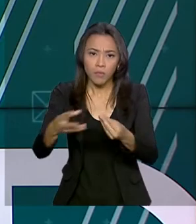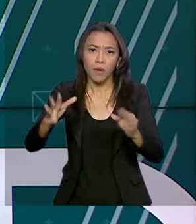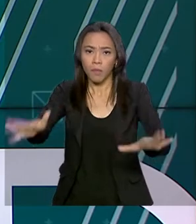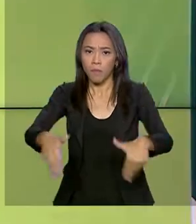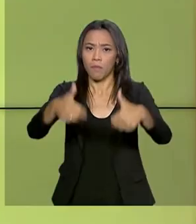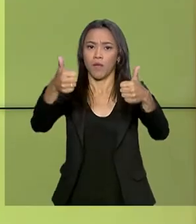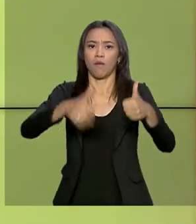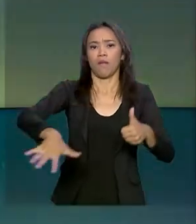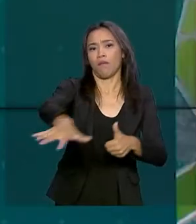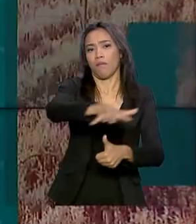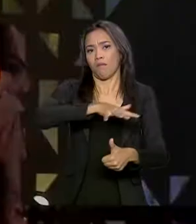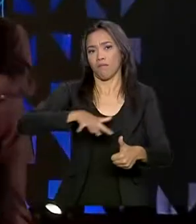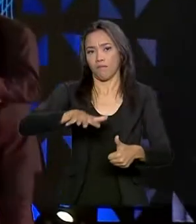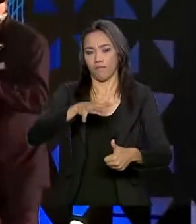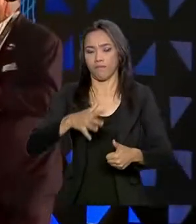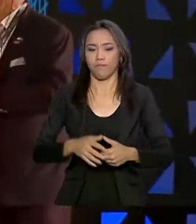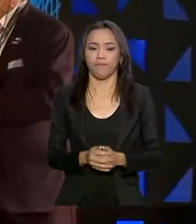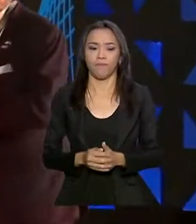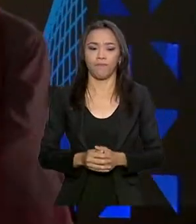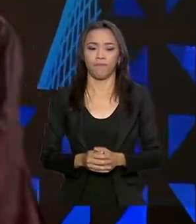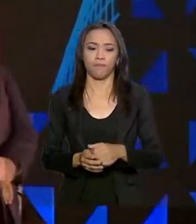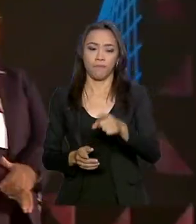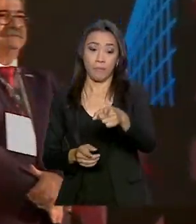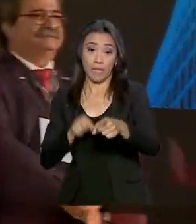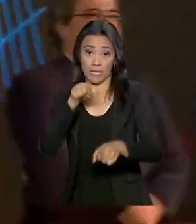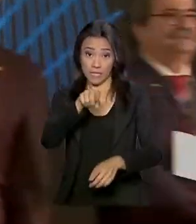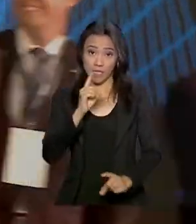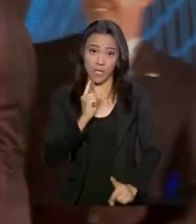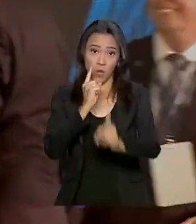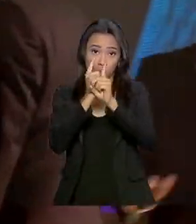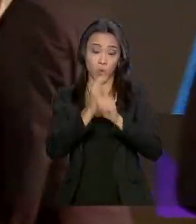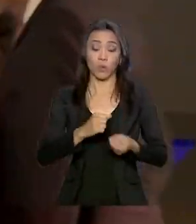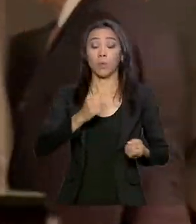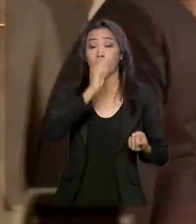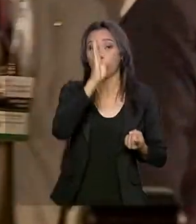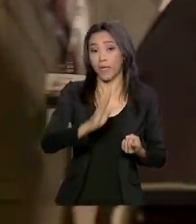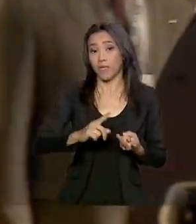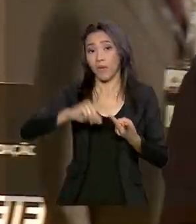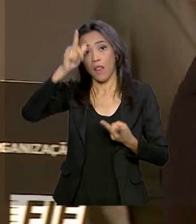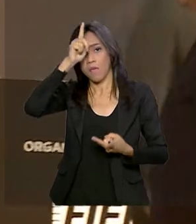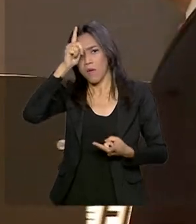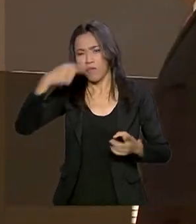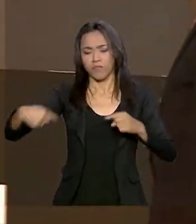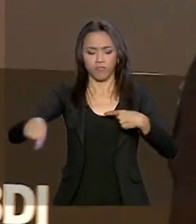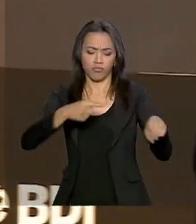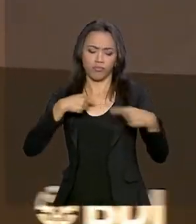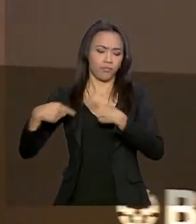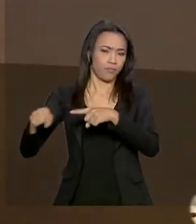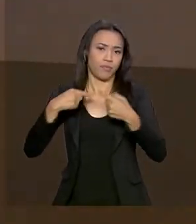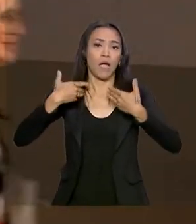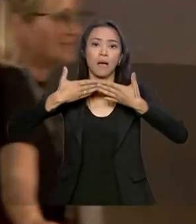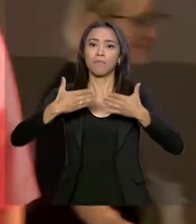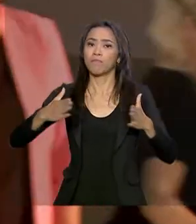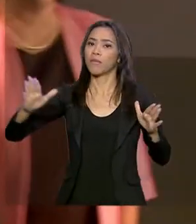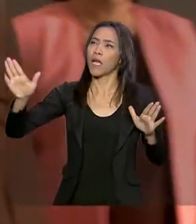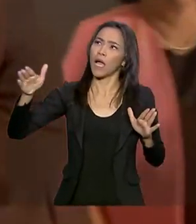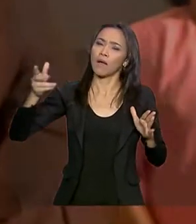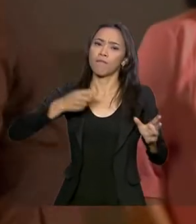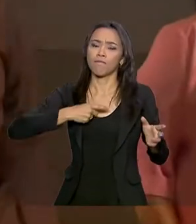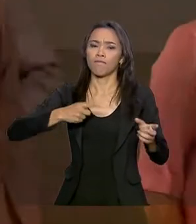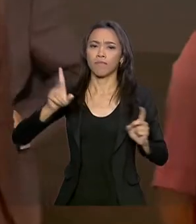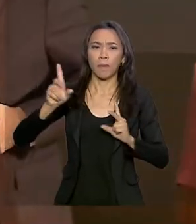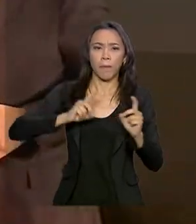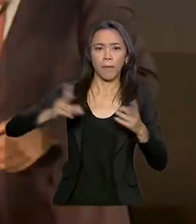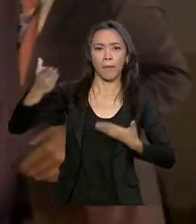negócios no país. No Encontro Econômico Brasil-Alemanha, foi discutida a ampliação dos negócios entre os dois países